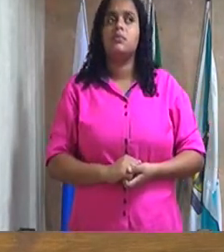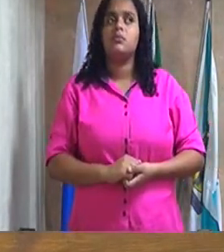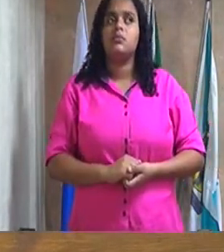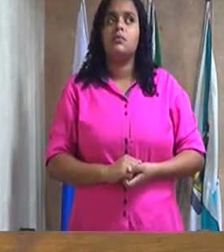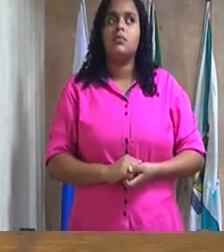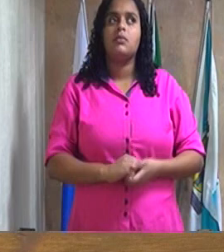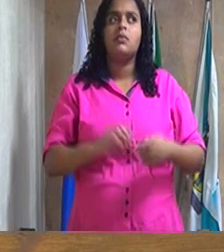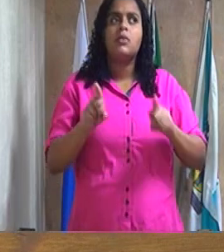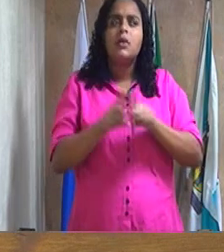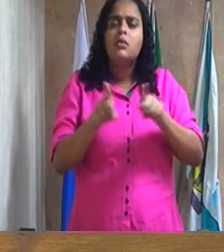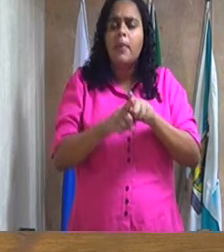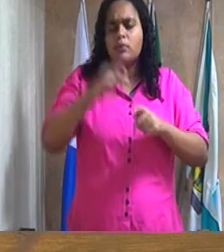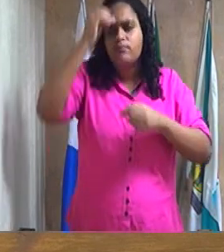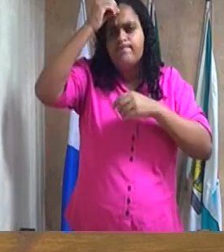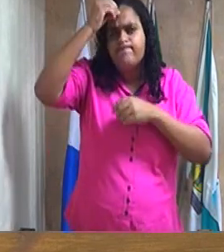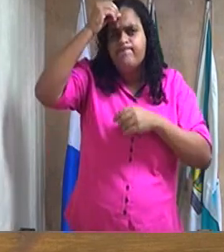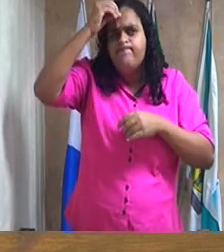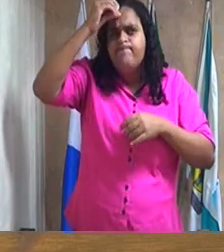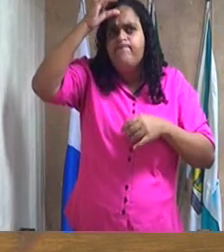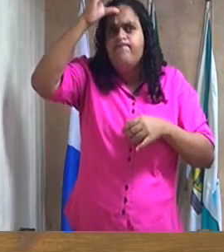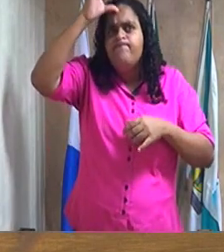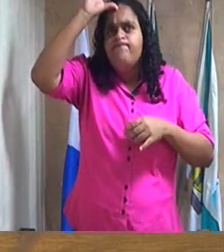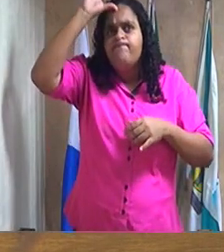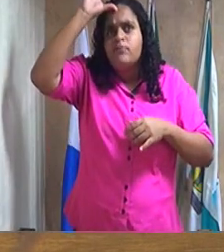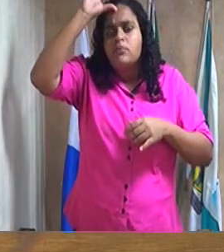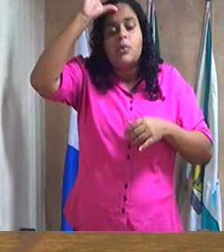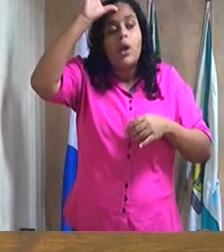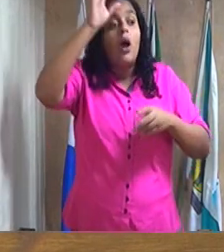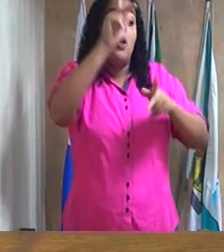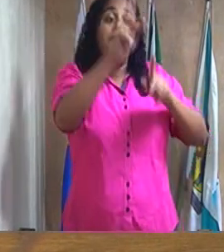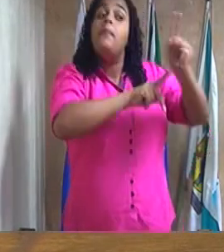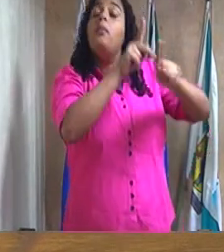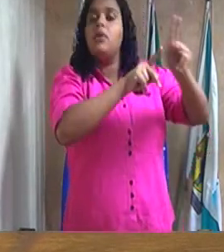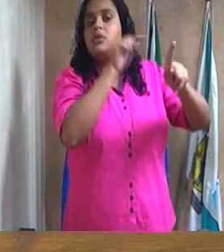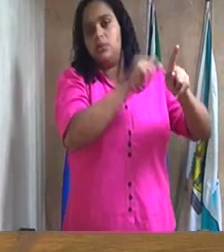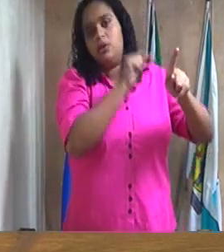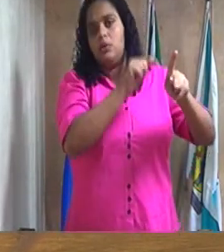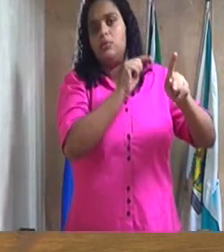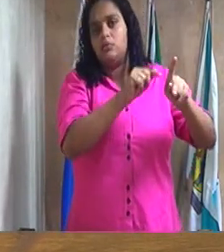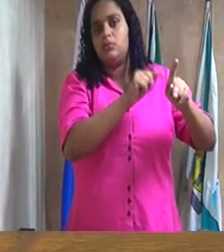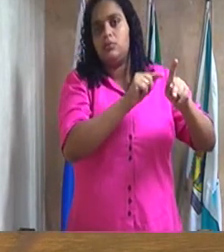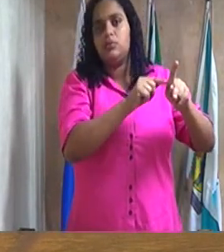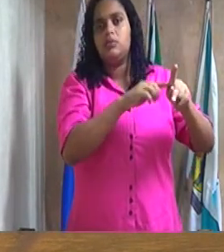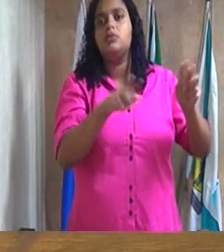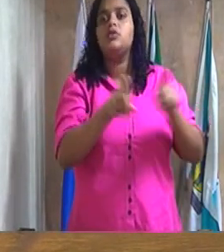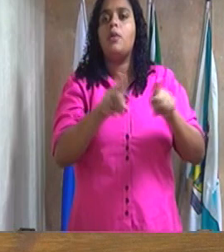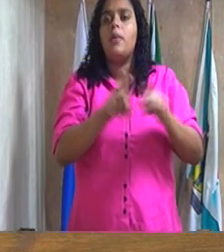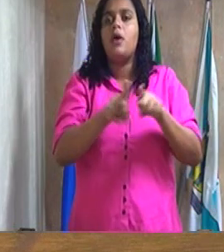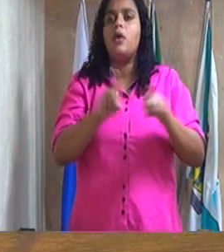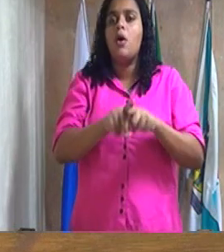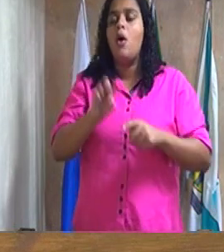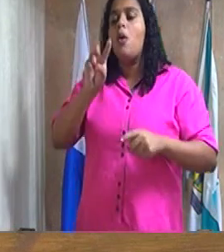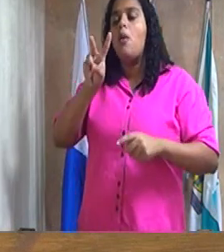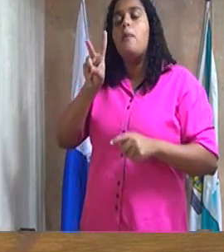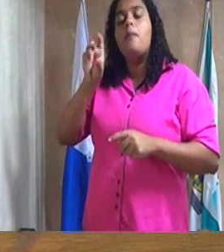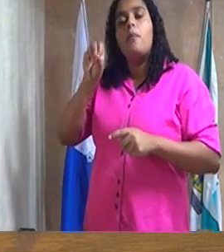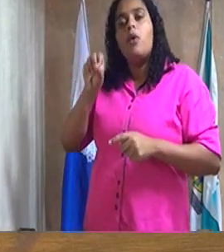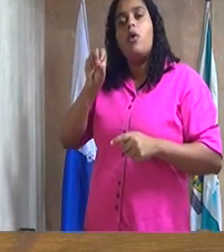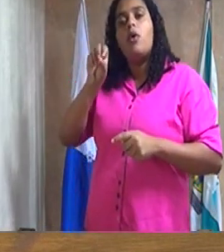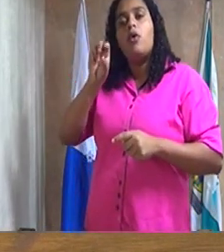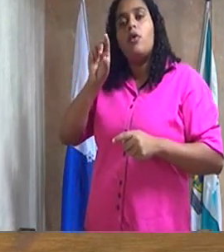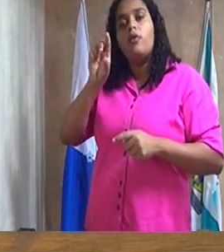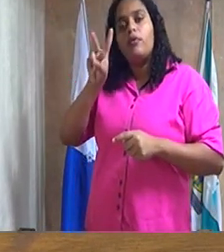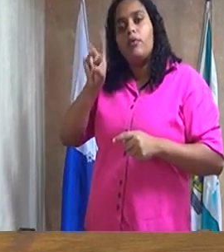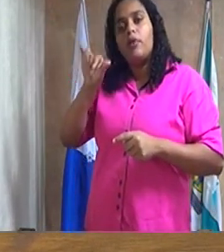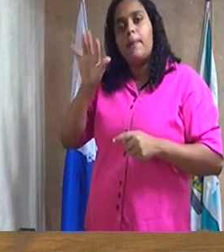e do crescimento da população e dos movimentos negros existentes na